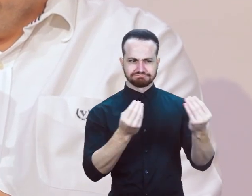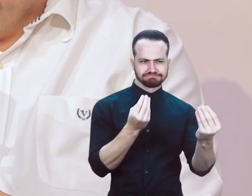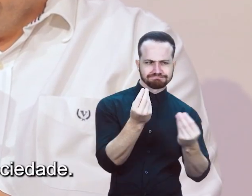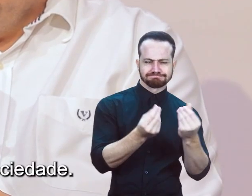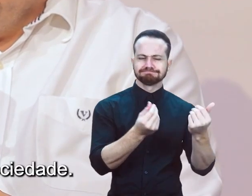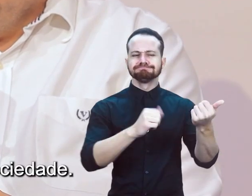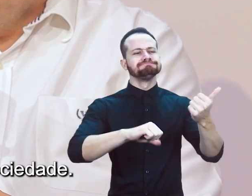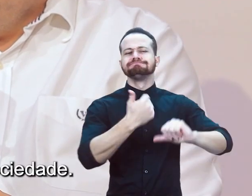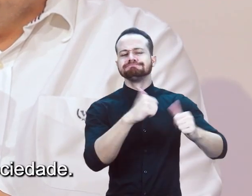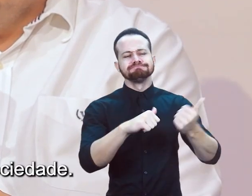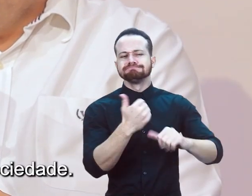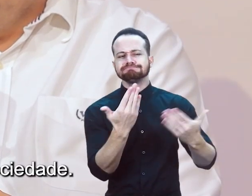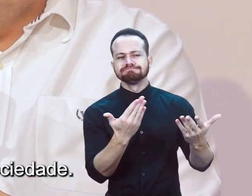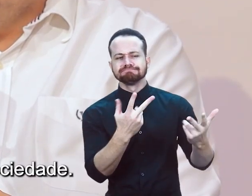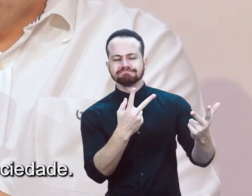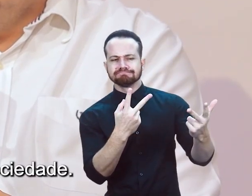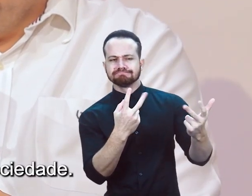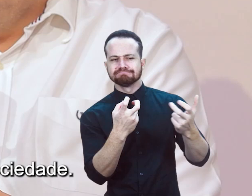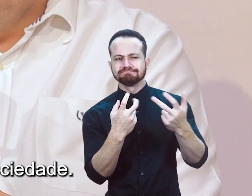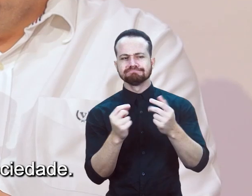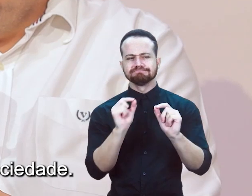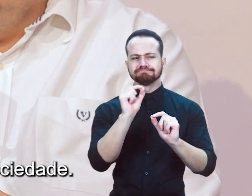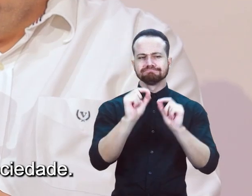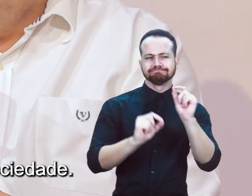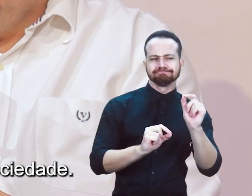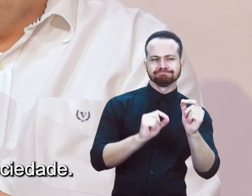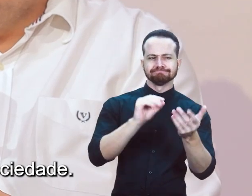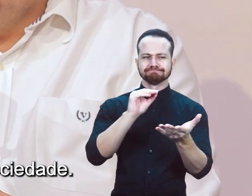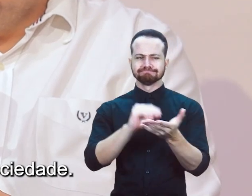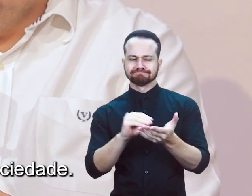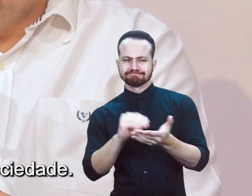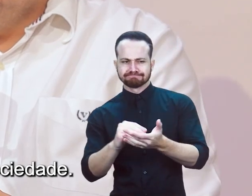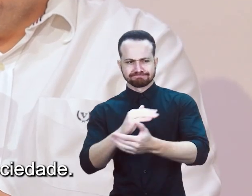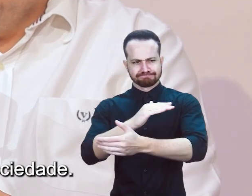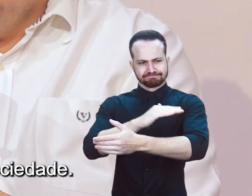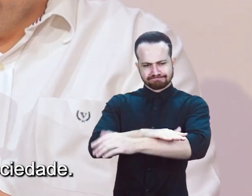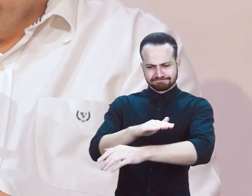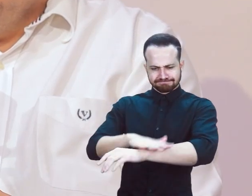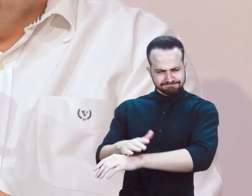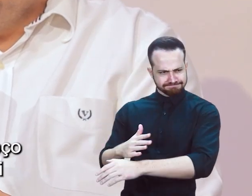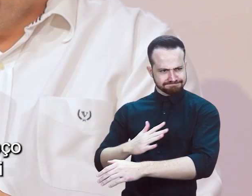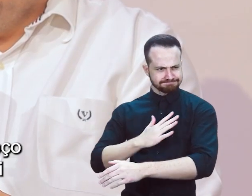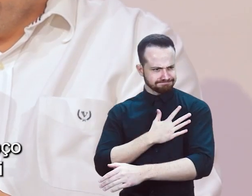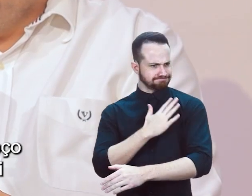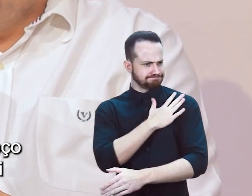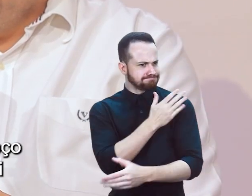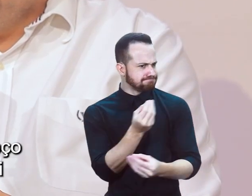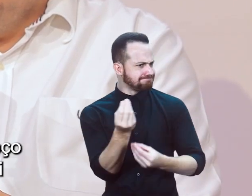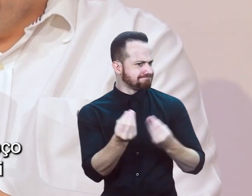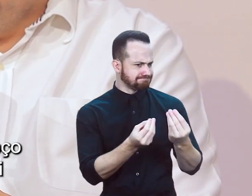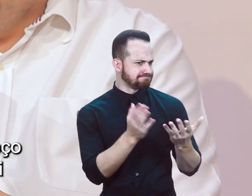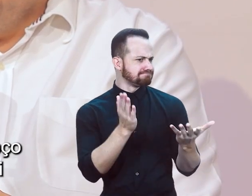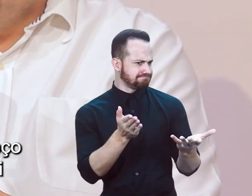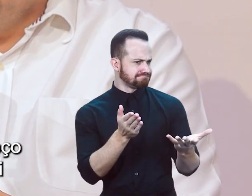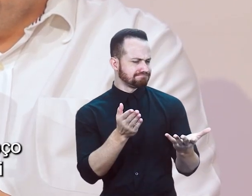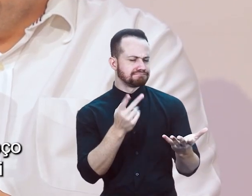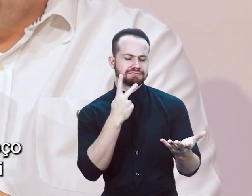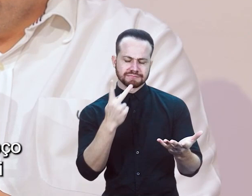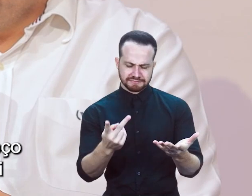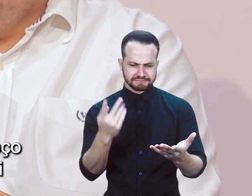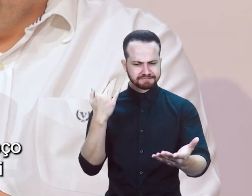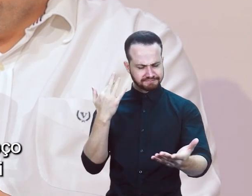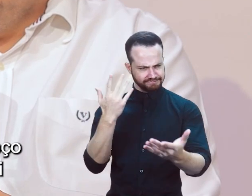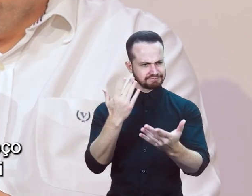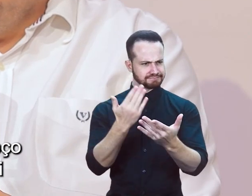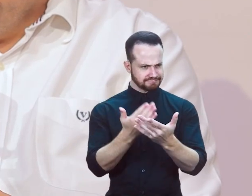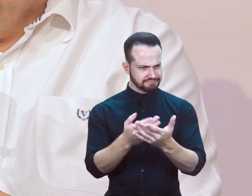evoluir? Percebemos assim ainda um grande preconceito na sociedade? Nós falamos disso lá no começo e